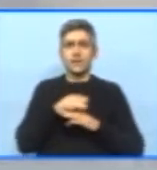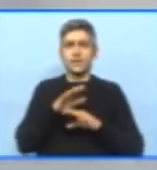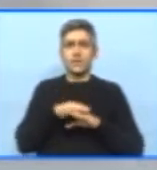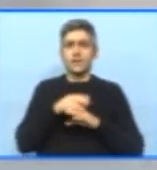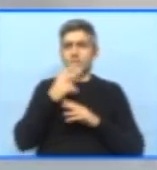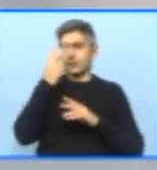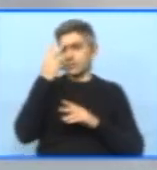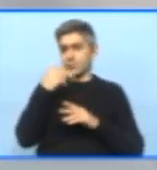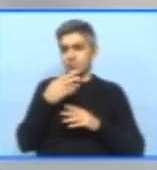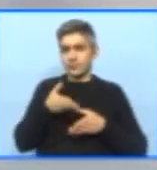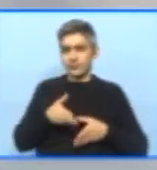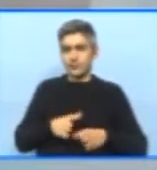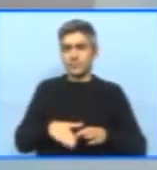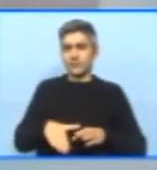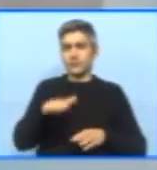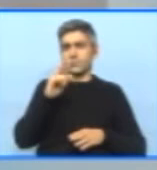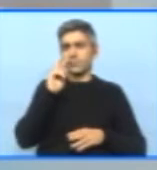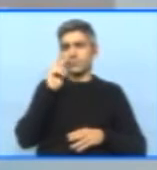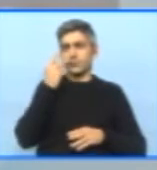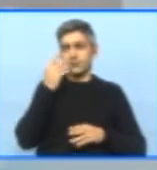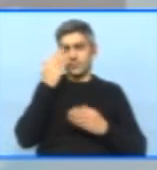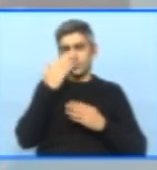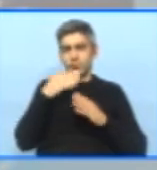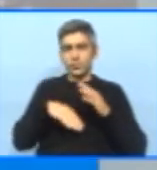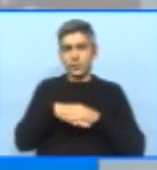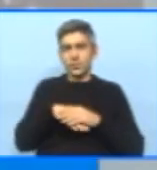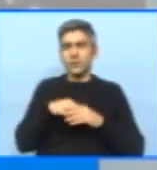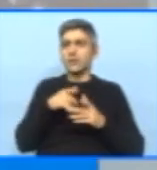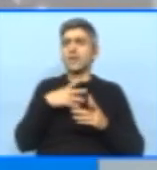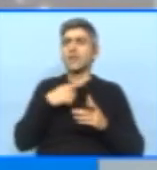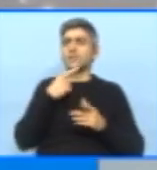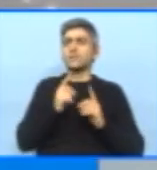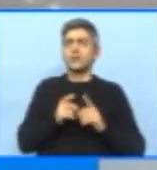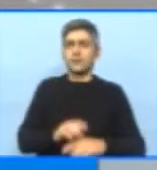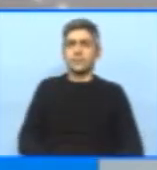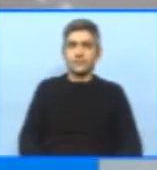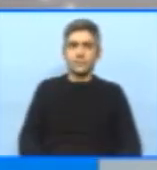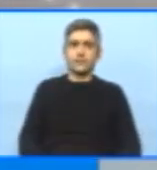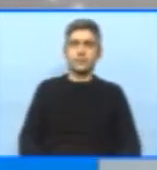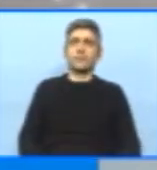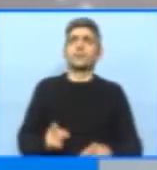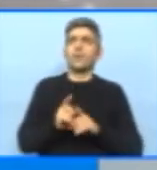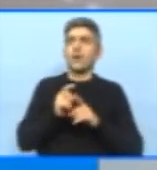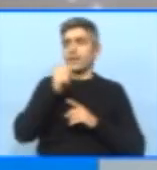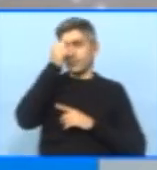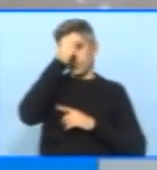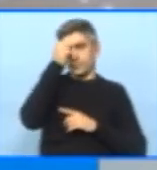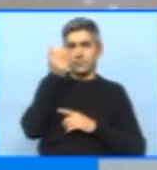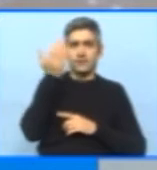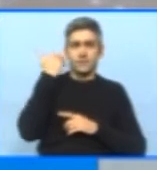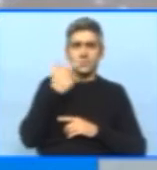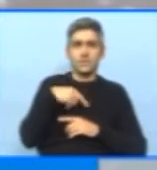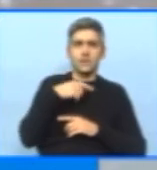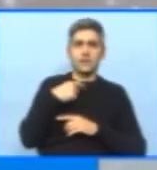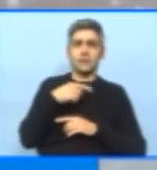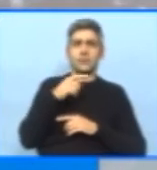cego de nascença? Eu diria que, tal como no domingo passado nós tivemos,